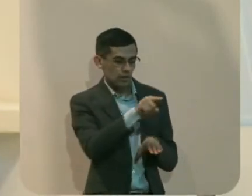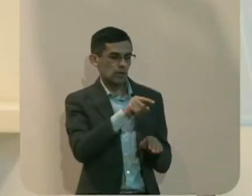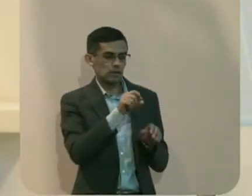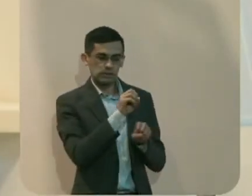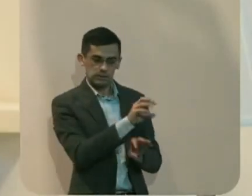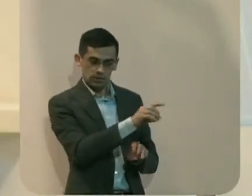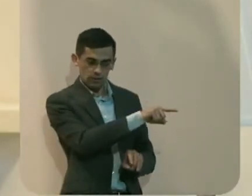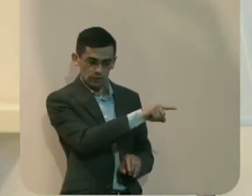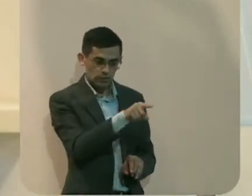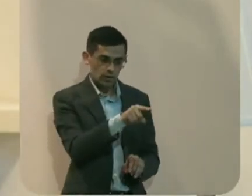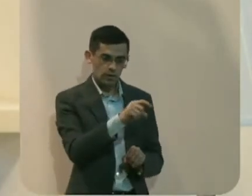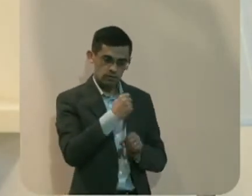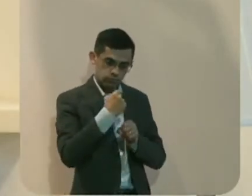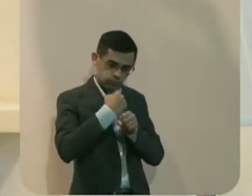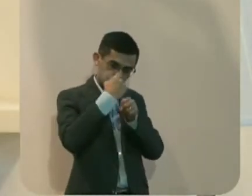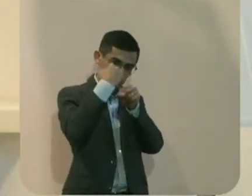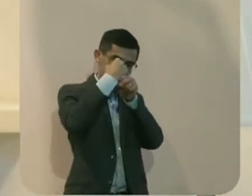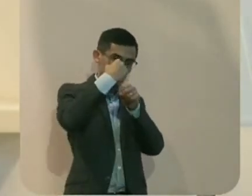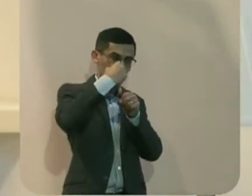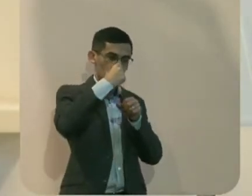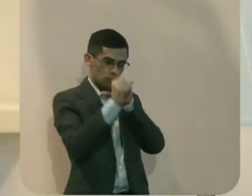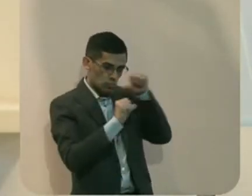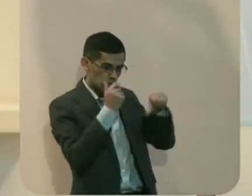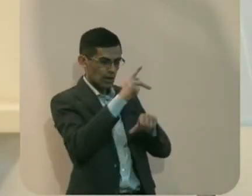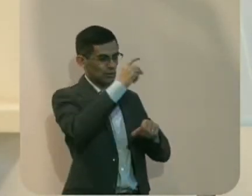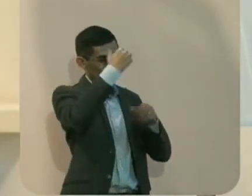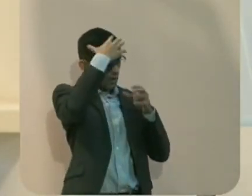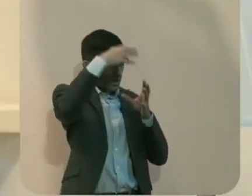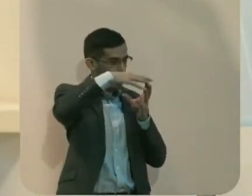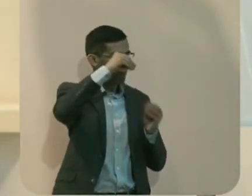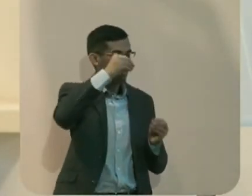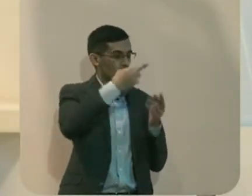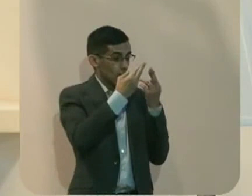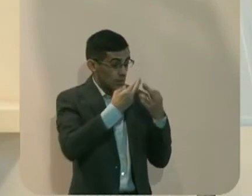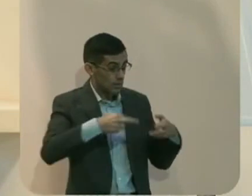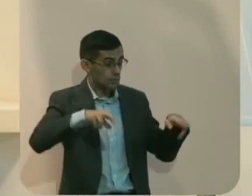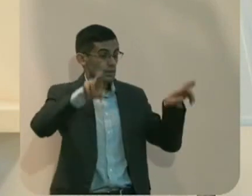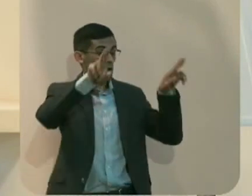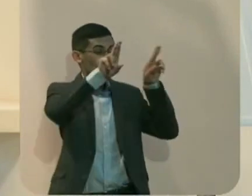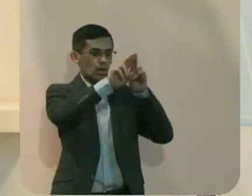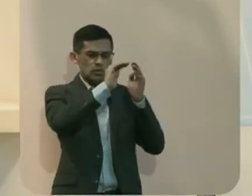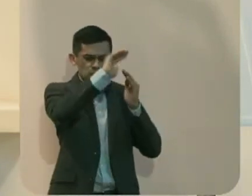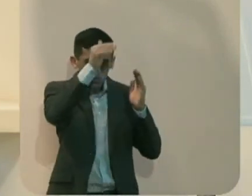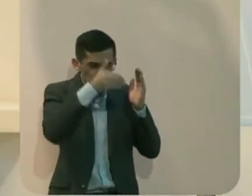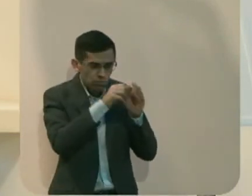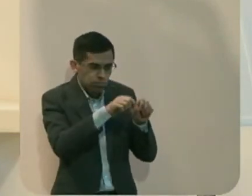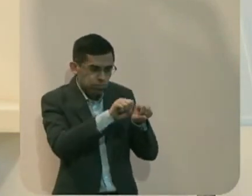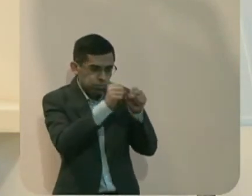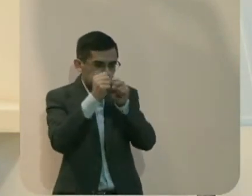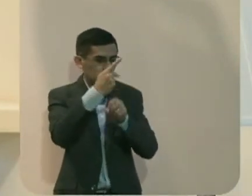trabalhar você, construir a sua alma. Eu vou restaurar o que está quebrado.